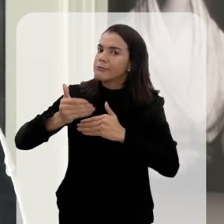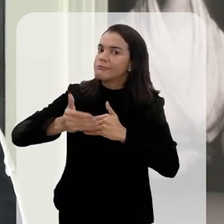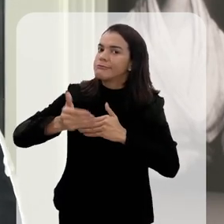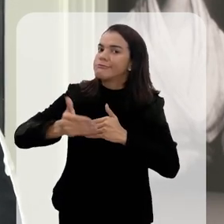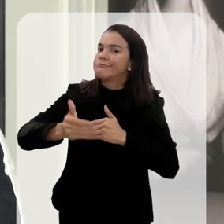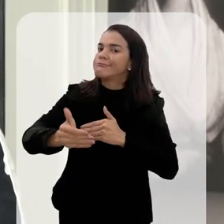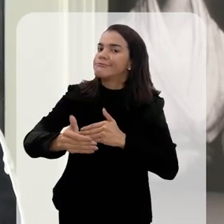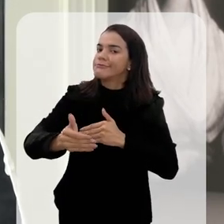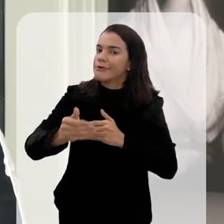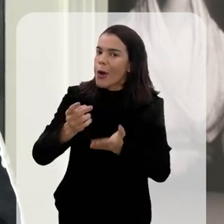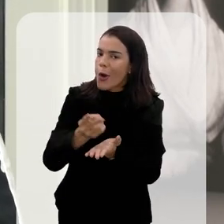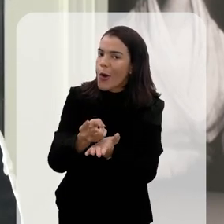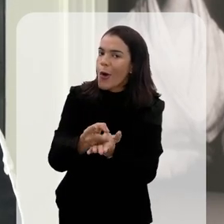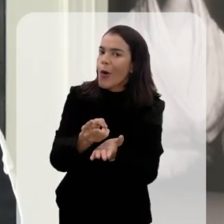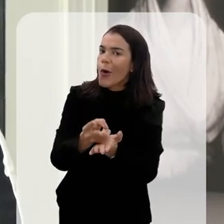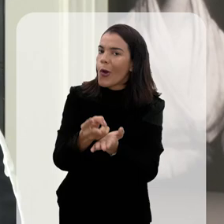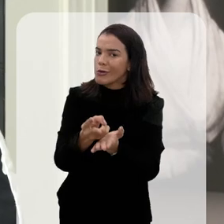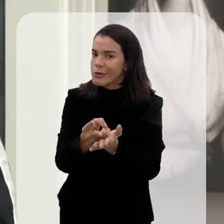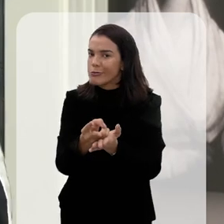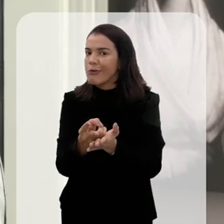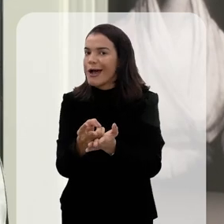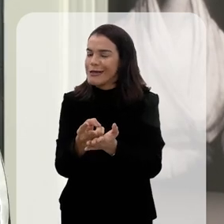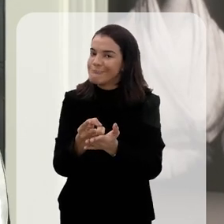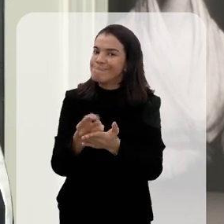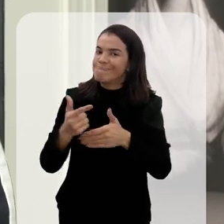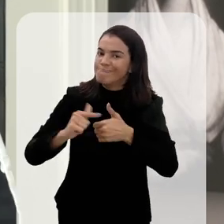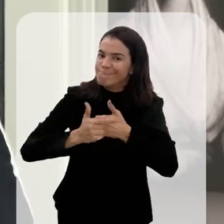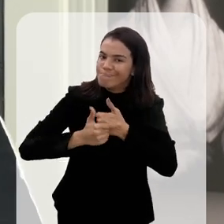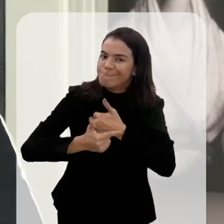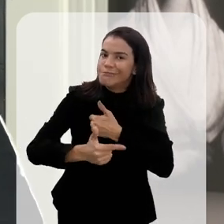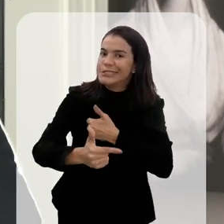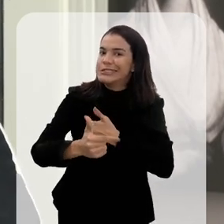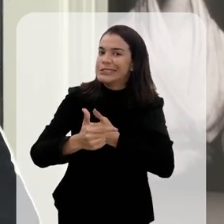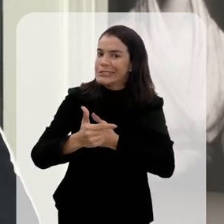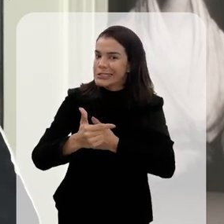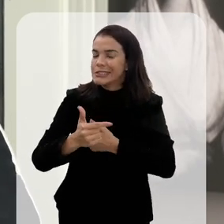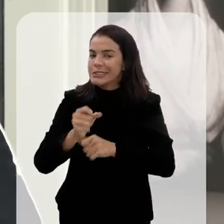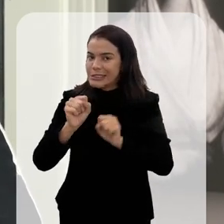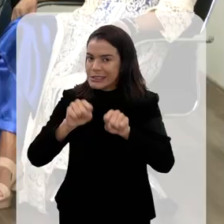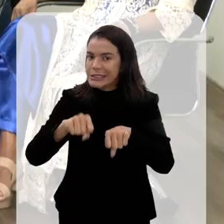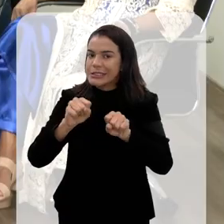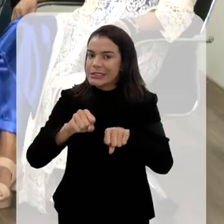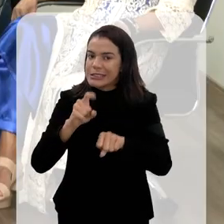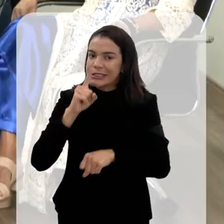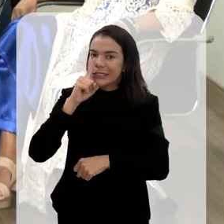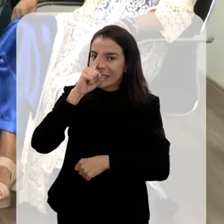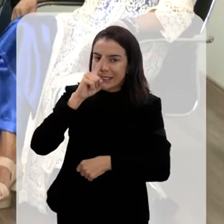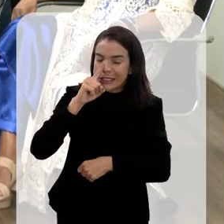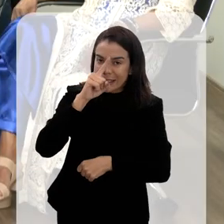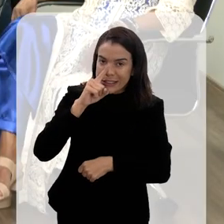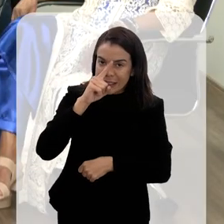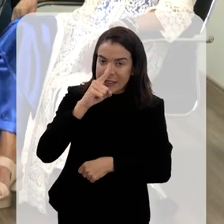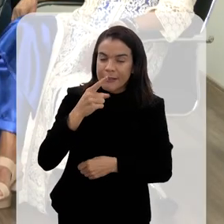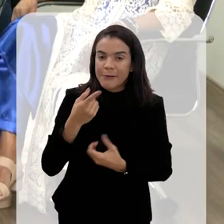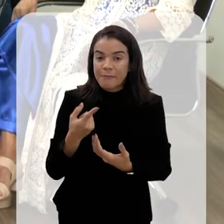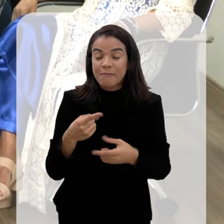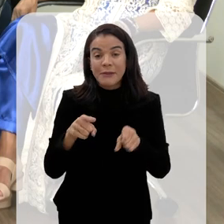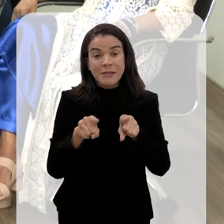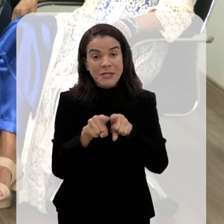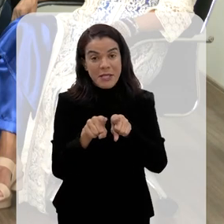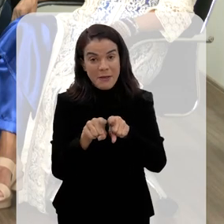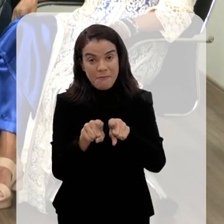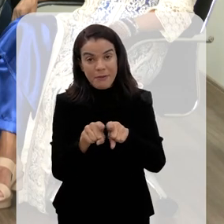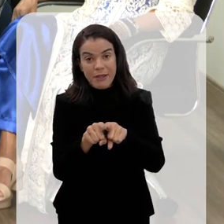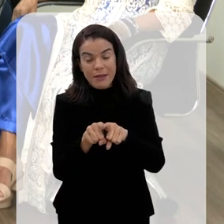pode ainda ter algum dano, né? Pode sim ter algum dano,